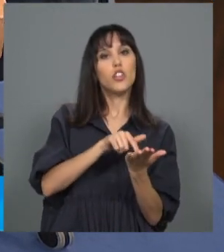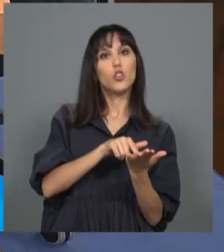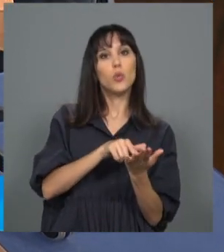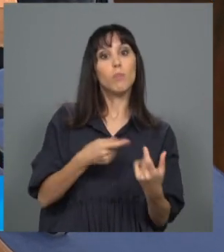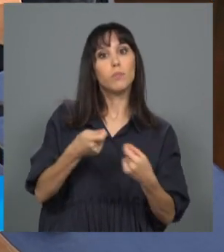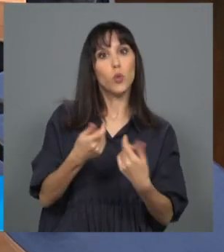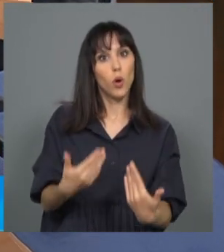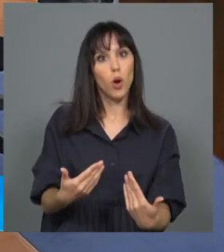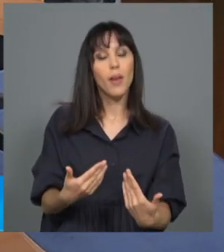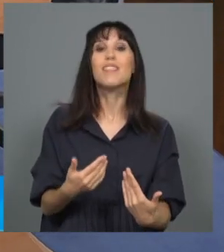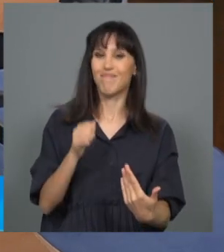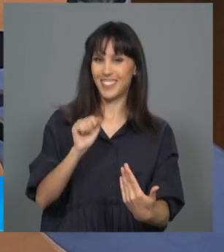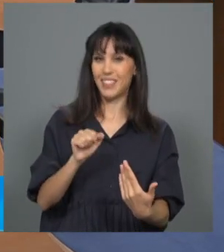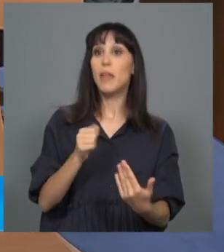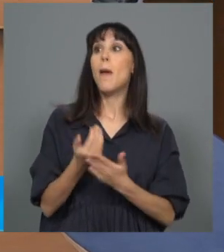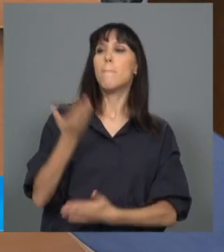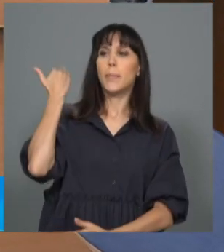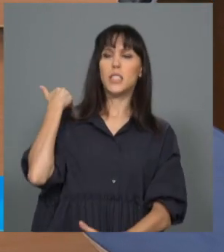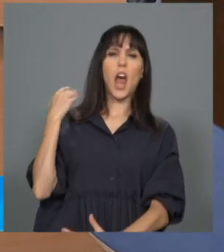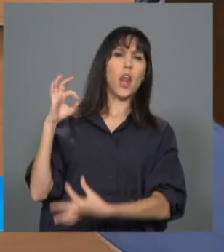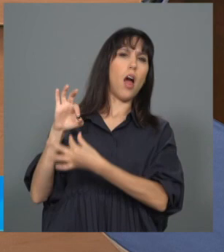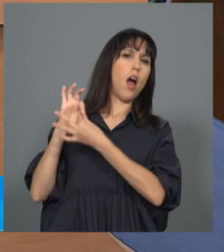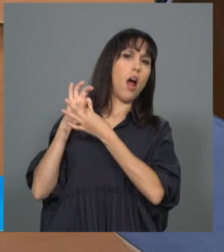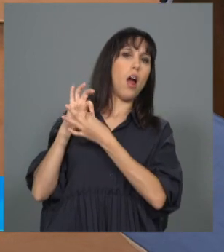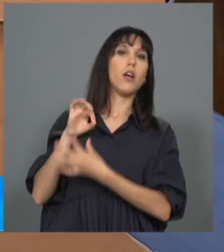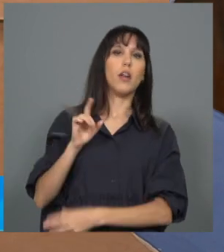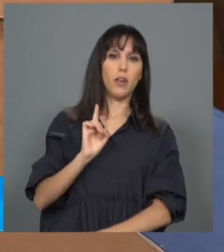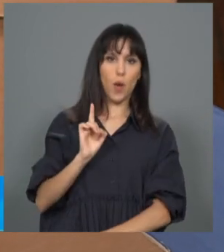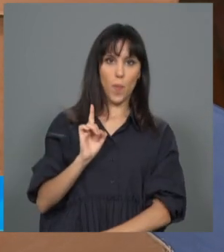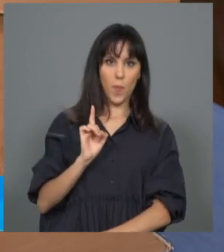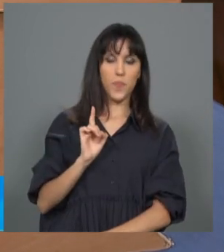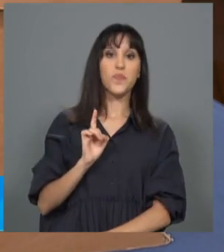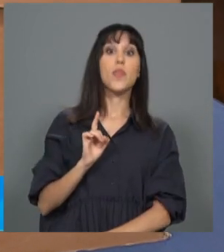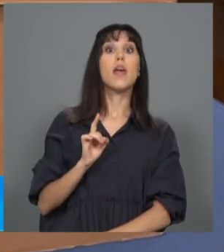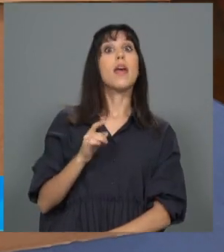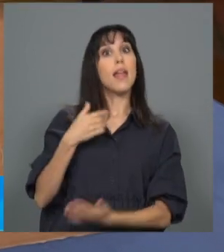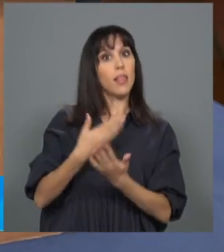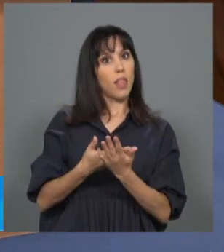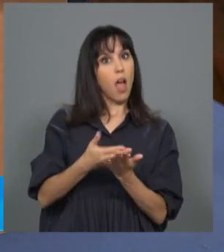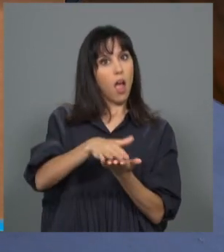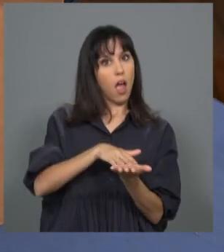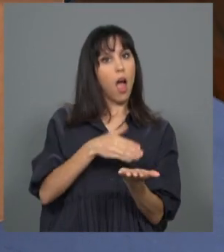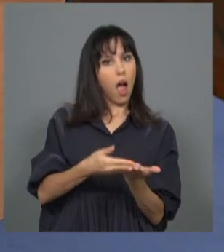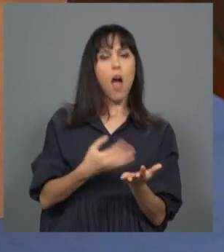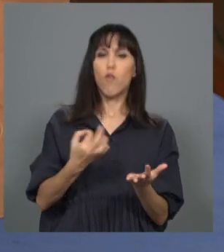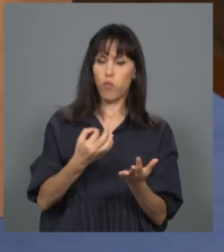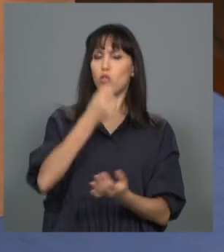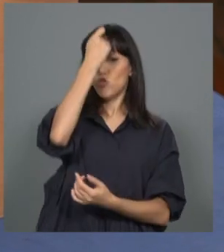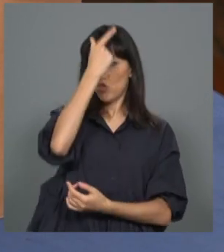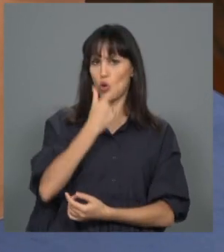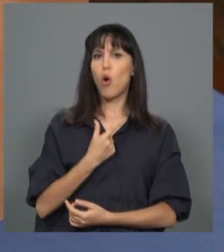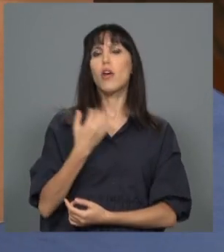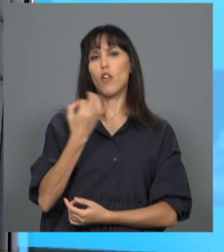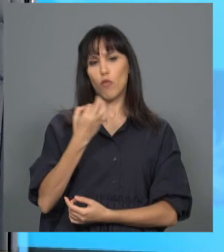não é um texto do passado. Eles procuram reunir aqui neste texto não só a história da paixão, os